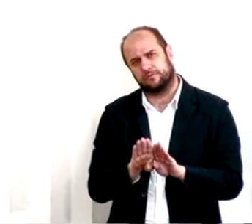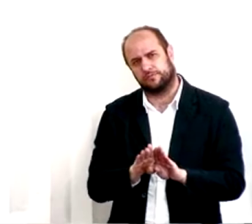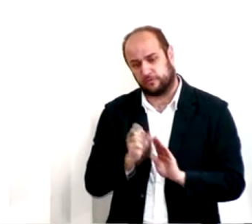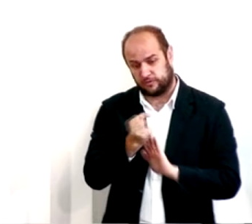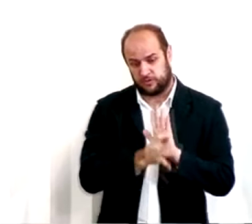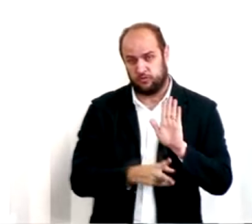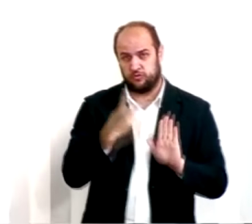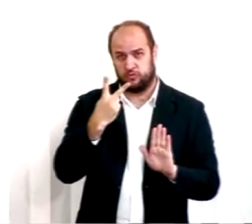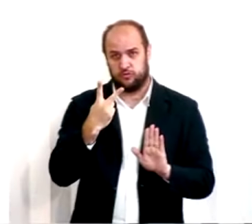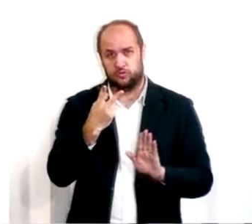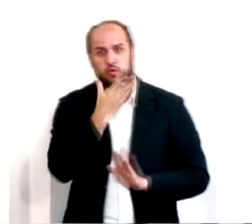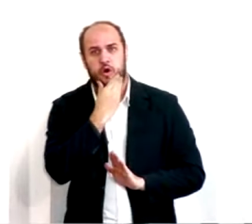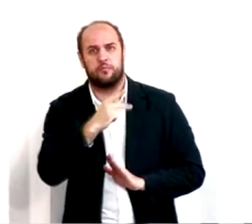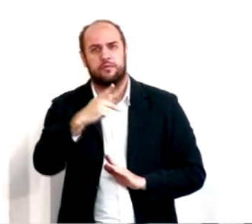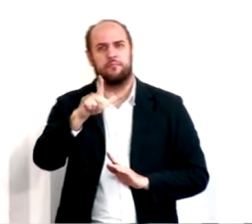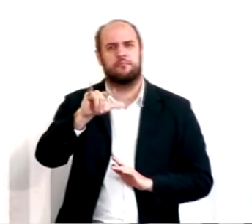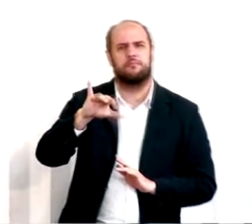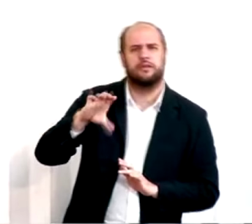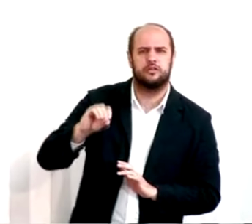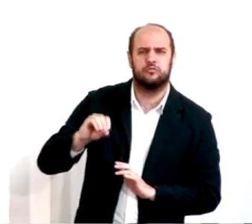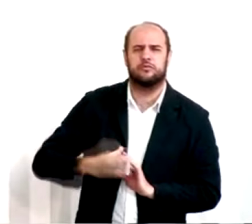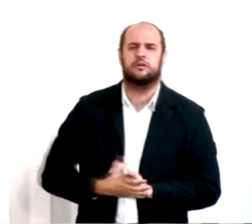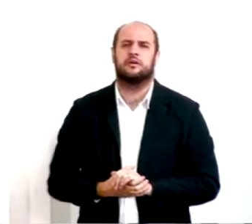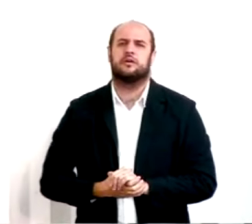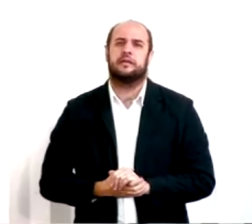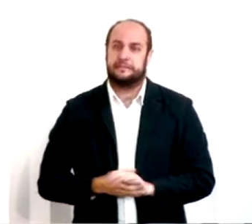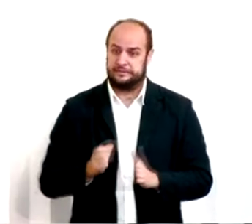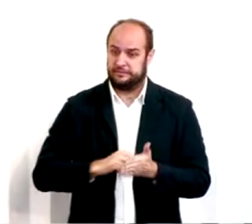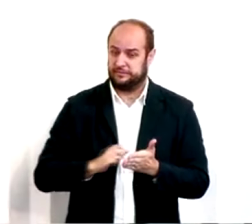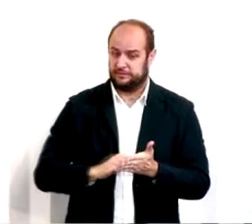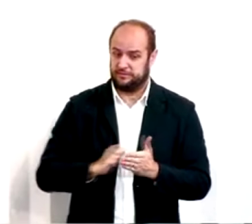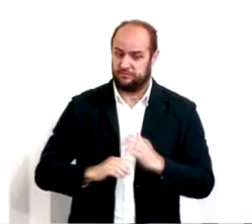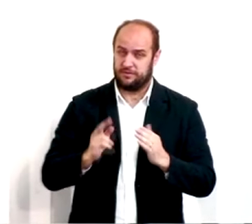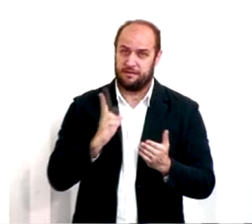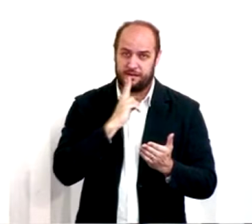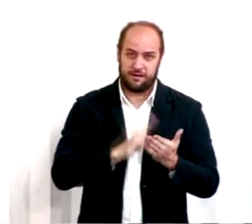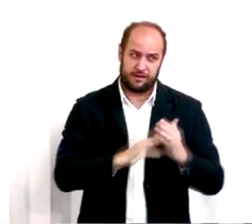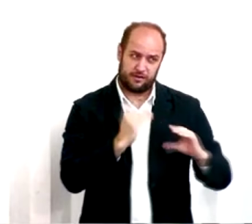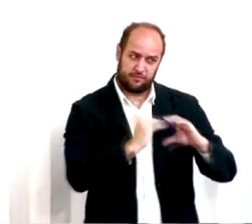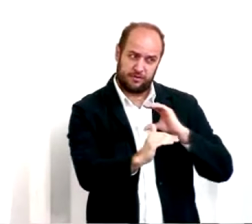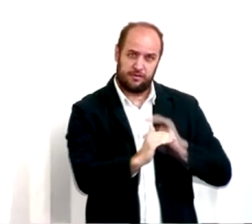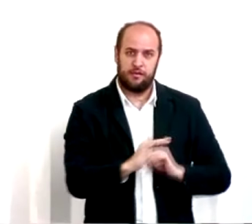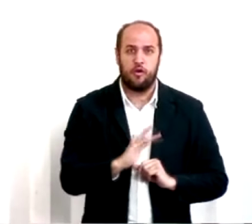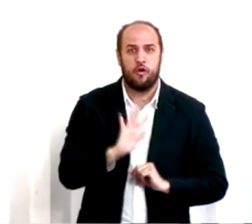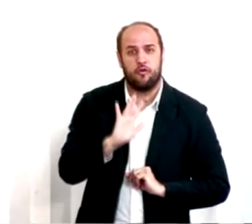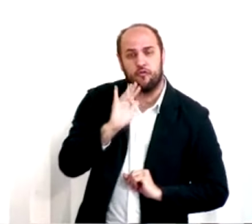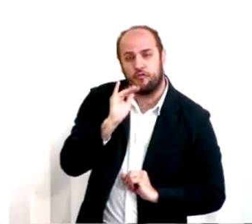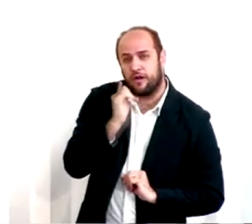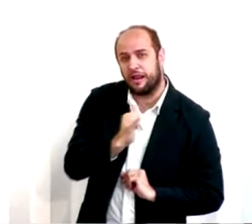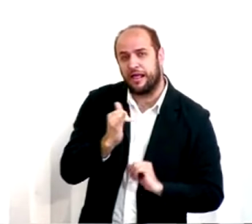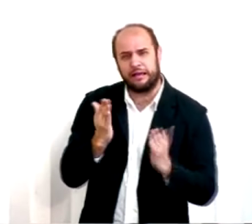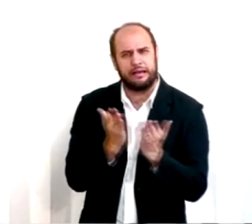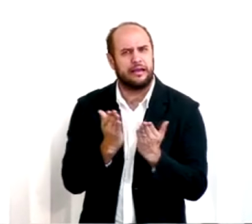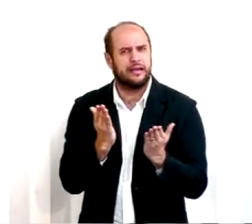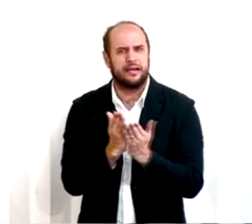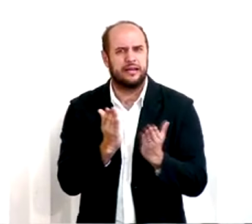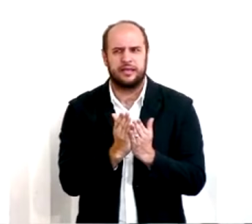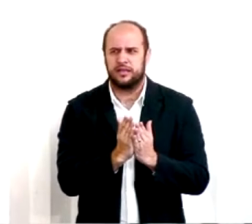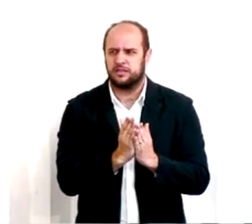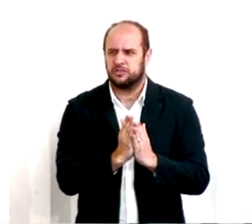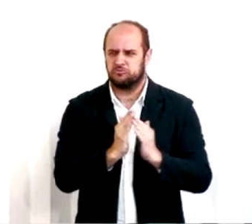21 Plínio que era governador da bitínia escreveu ao Imperador Trajano dizendo que os cristãos provinham de